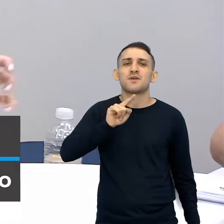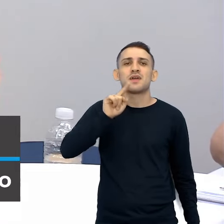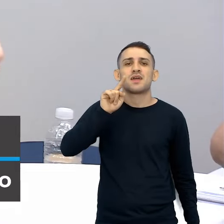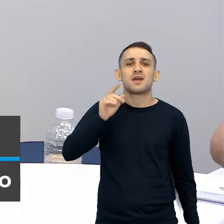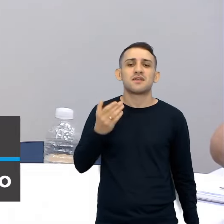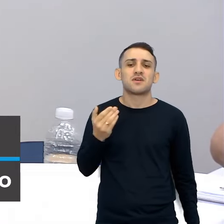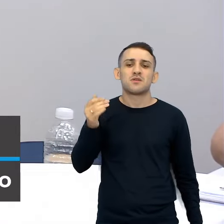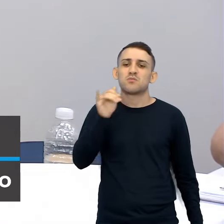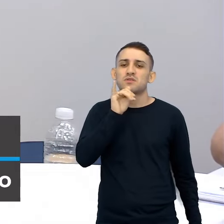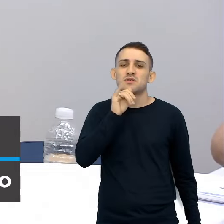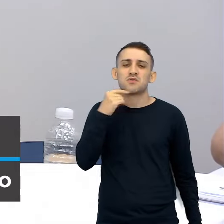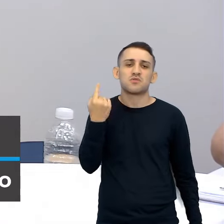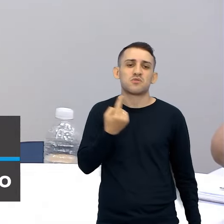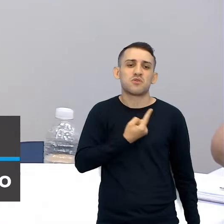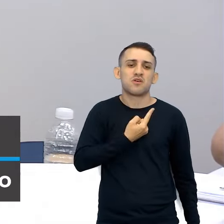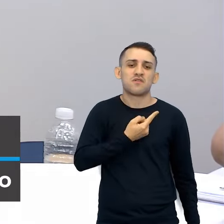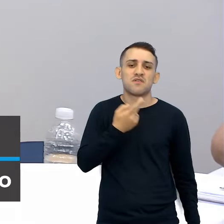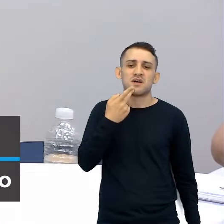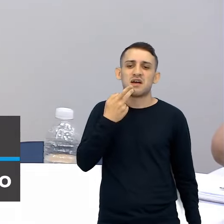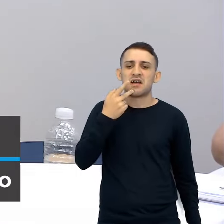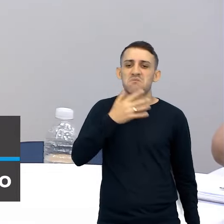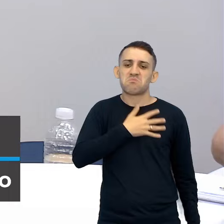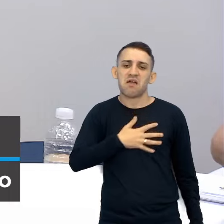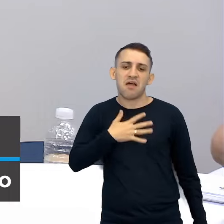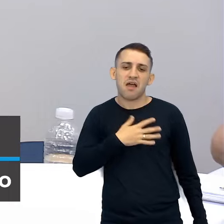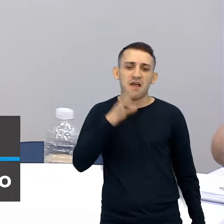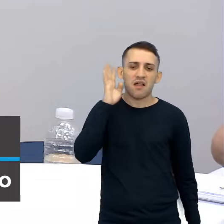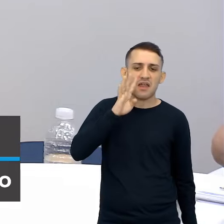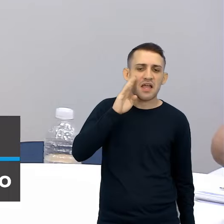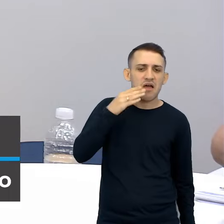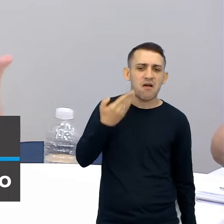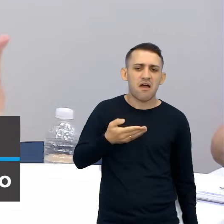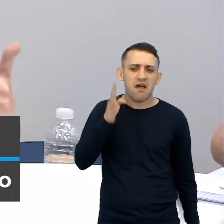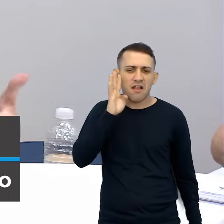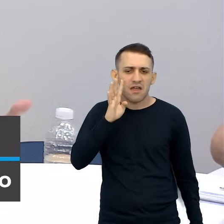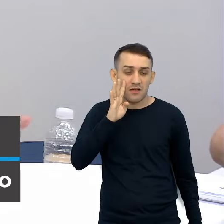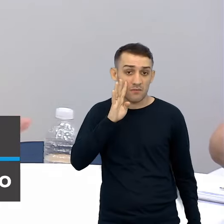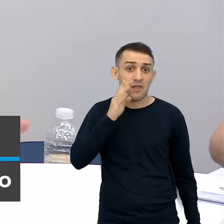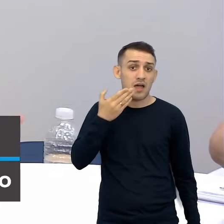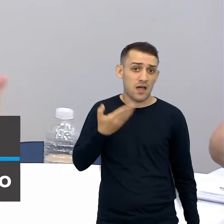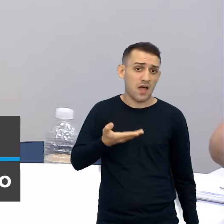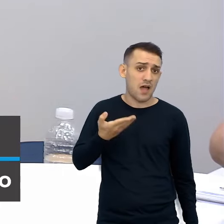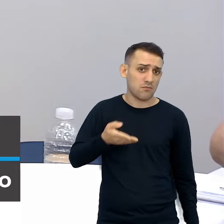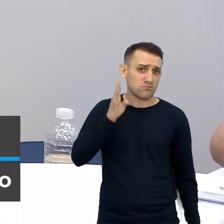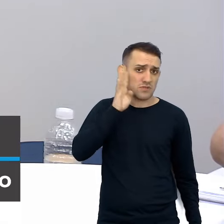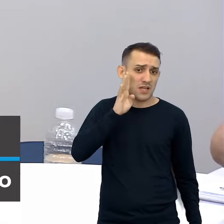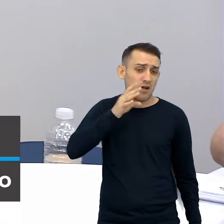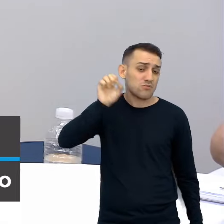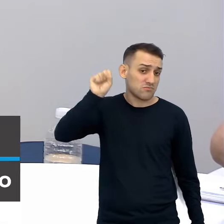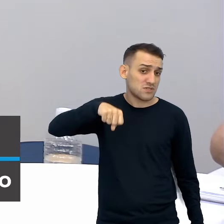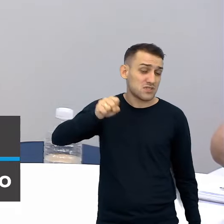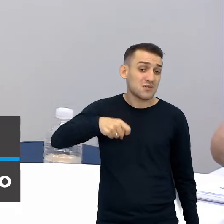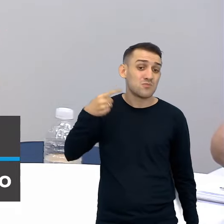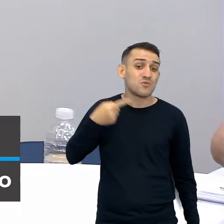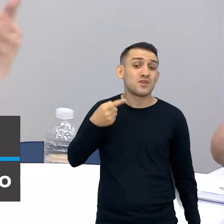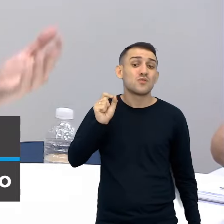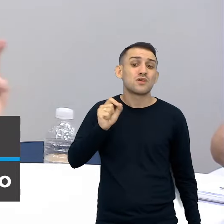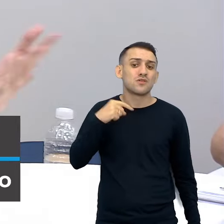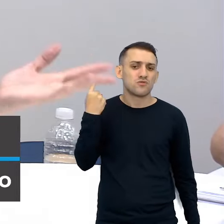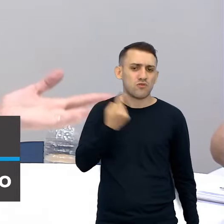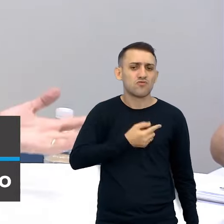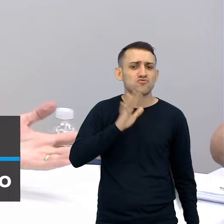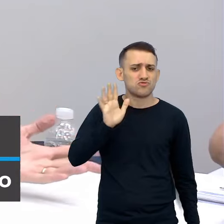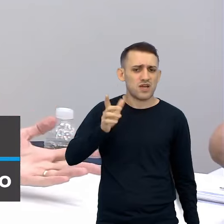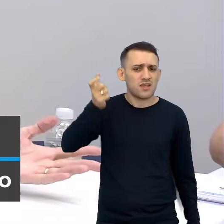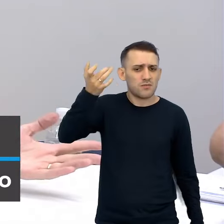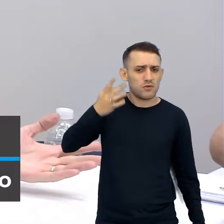atrair ninguém para a aula ser legal, né? A aula vai ser legal por uma questão que já foi